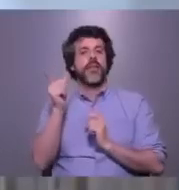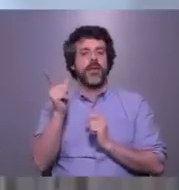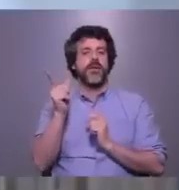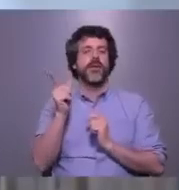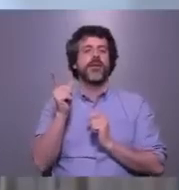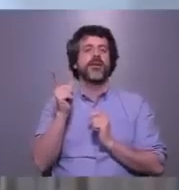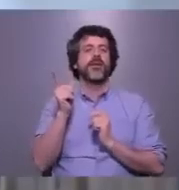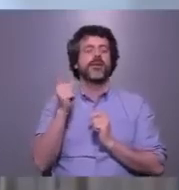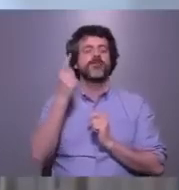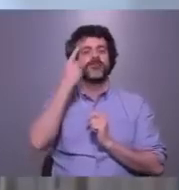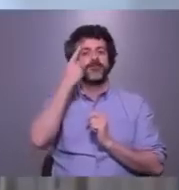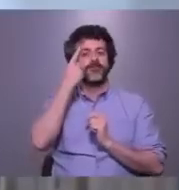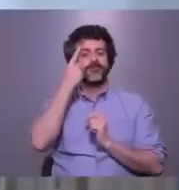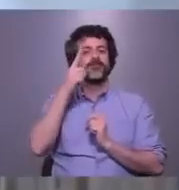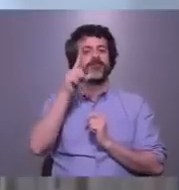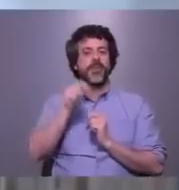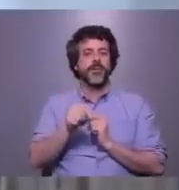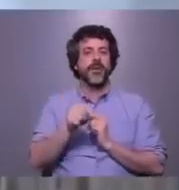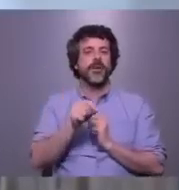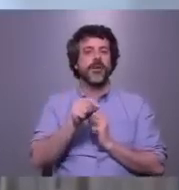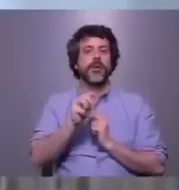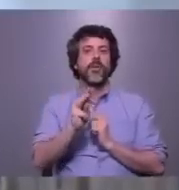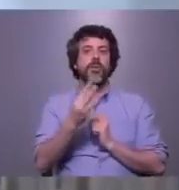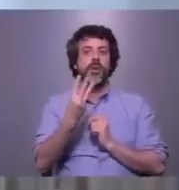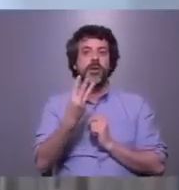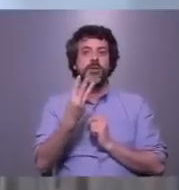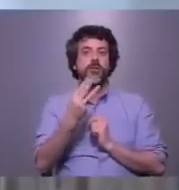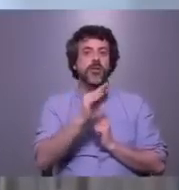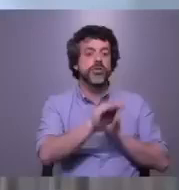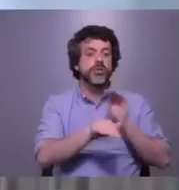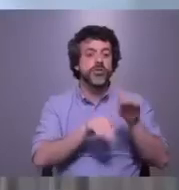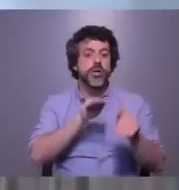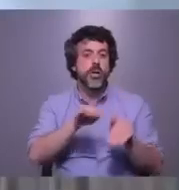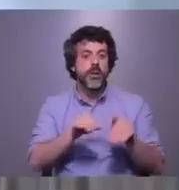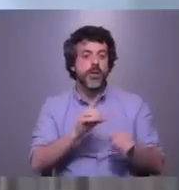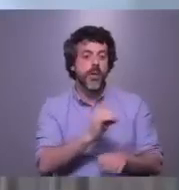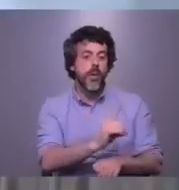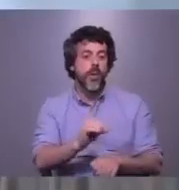esta consciência de terem sido chamados e enviados.